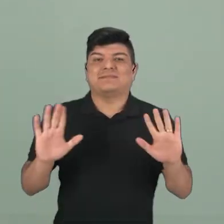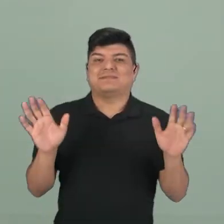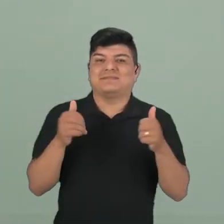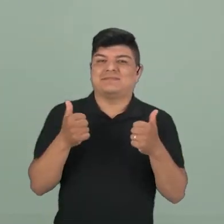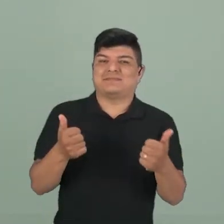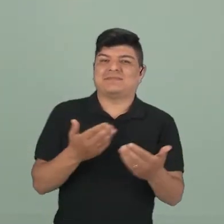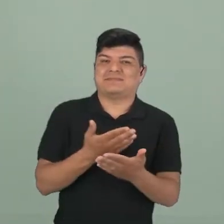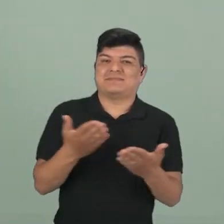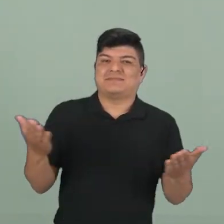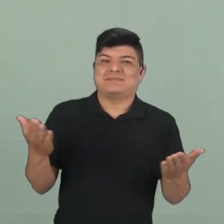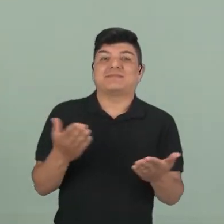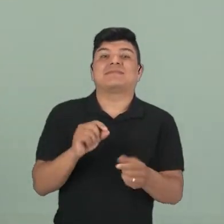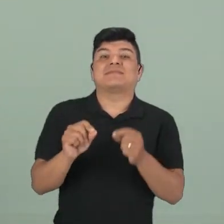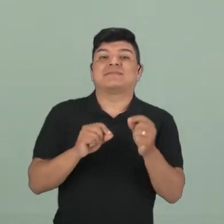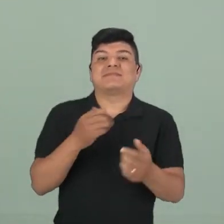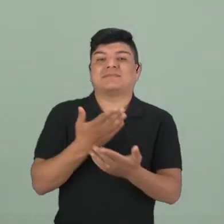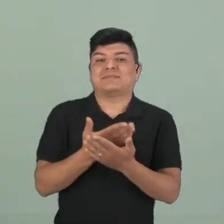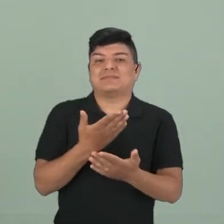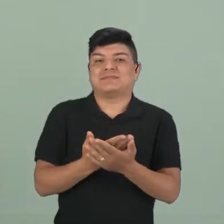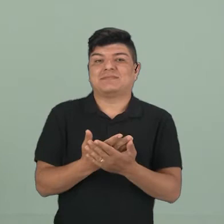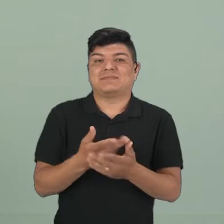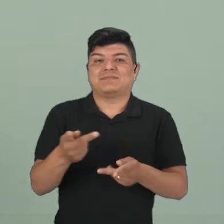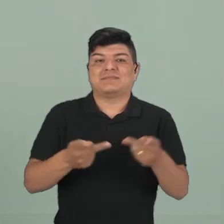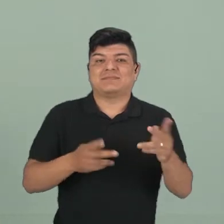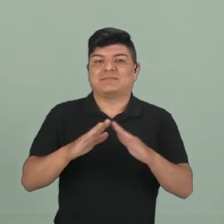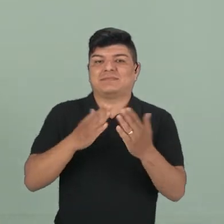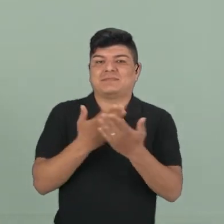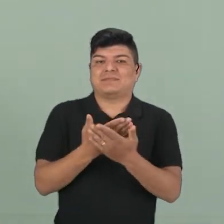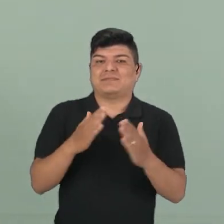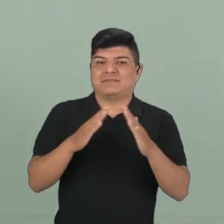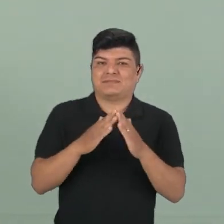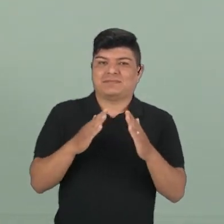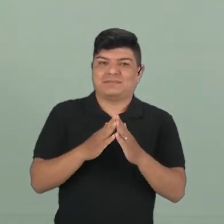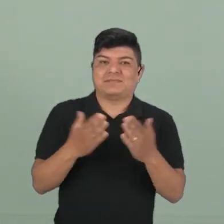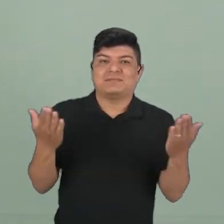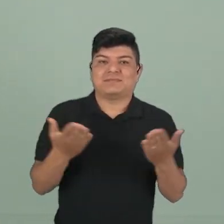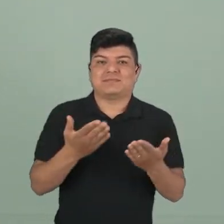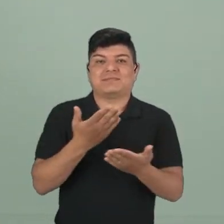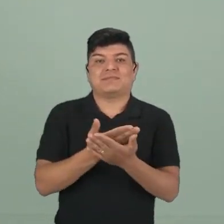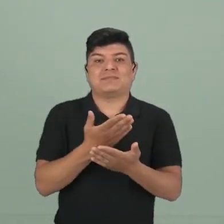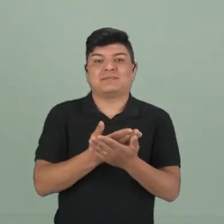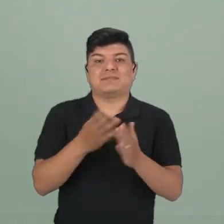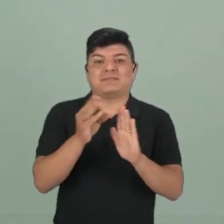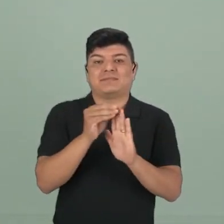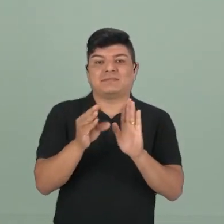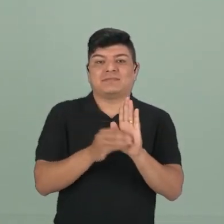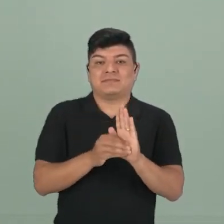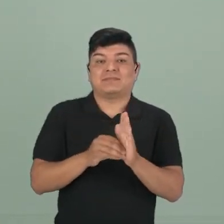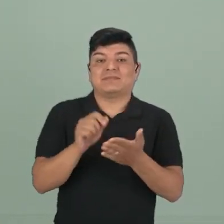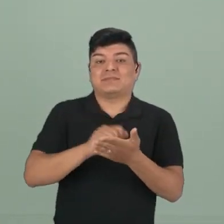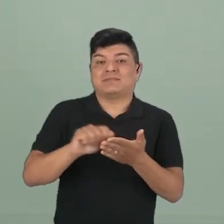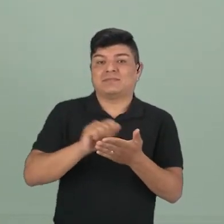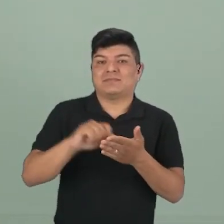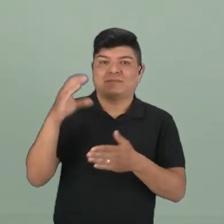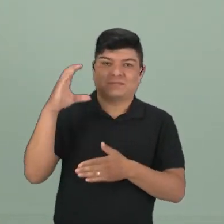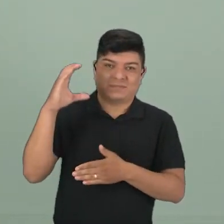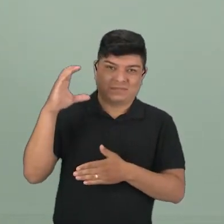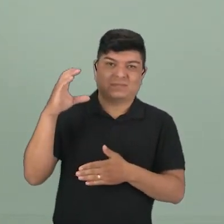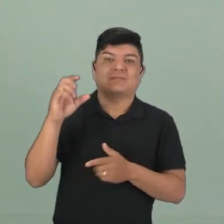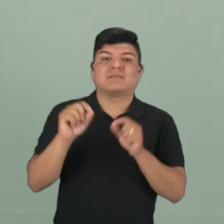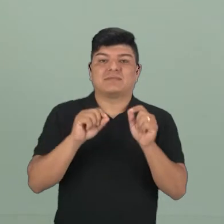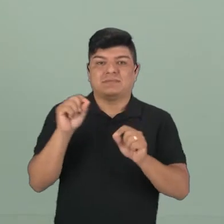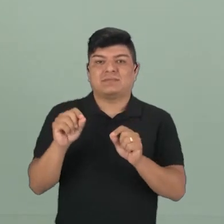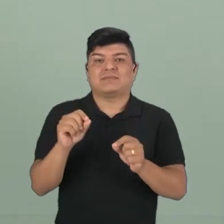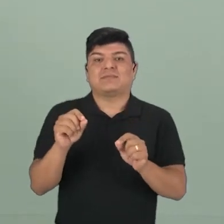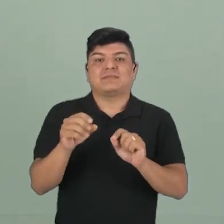Olá, tudo bem com você? Vamos hoje para mais uma aula do projeto Escola em Casa. Hoje a nossa aula é conteúdo de notação científica,